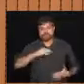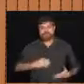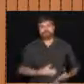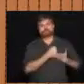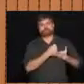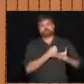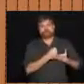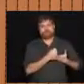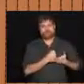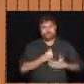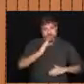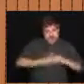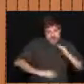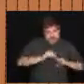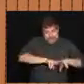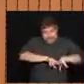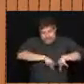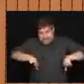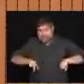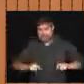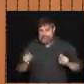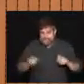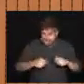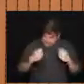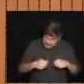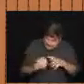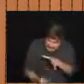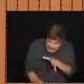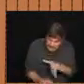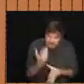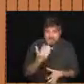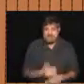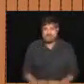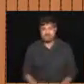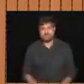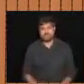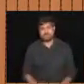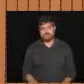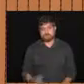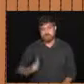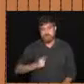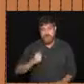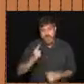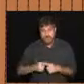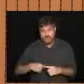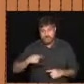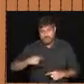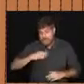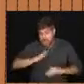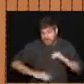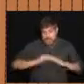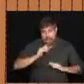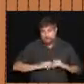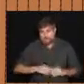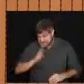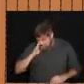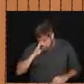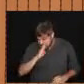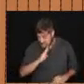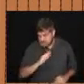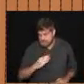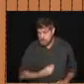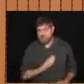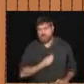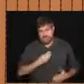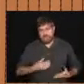As outras providências que puderem ou precisarem ser tomadas virão em decorrência desta principal que nós